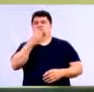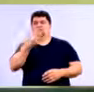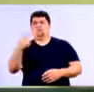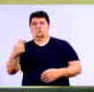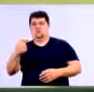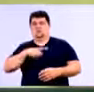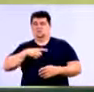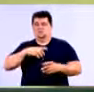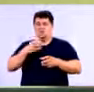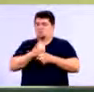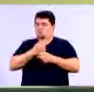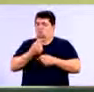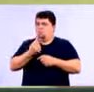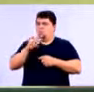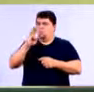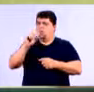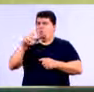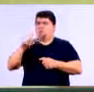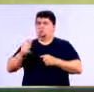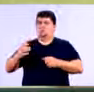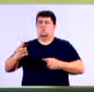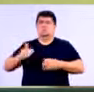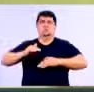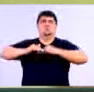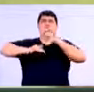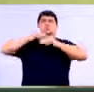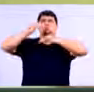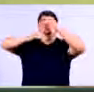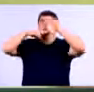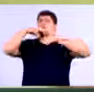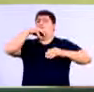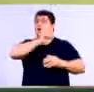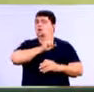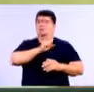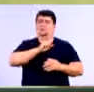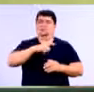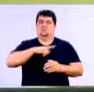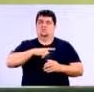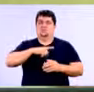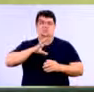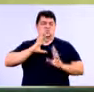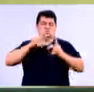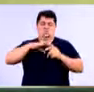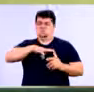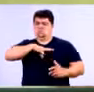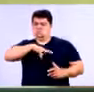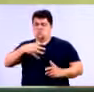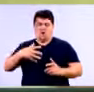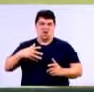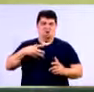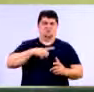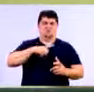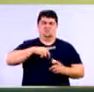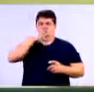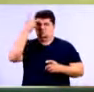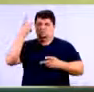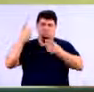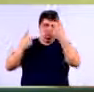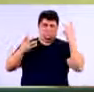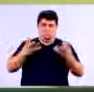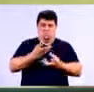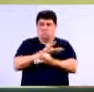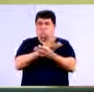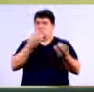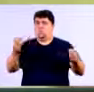bom de crescimento na Bolsa. Então, várias pessoas estavam com um perfil aí mais tendente ao risco, mais arrojado, investindo em ativos mais arriscados, porque estavam